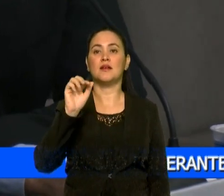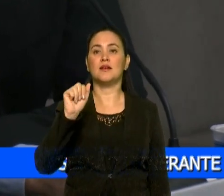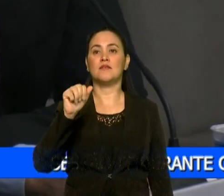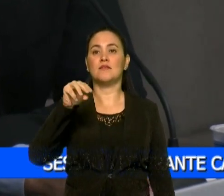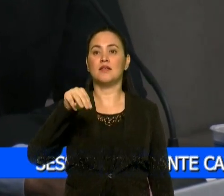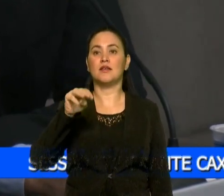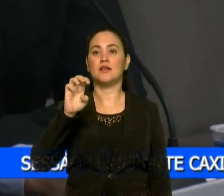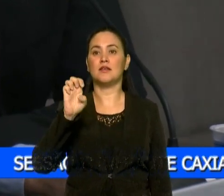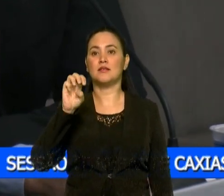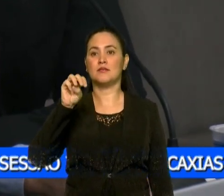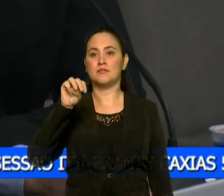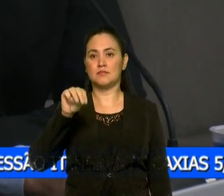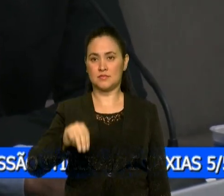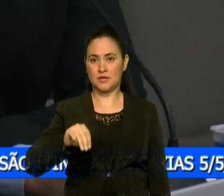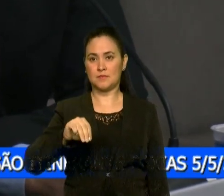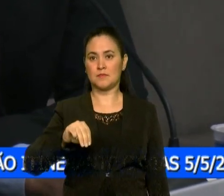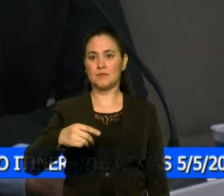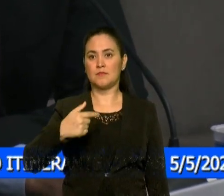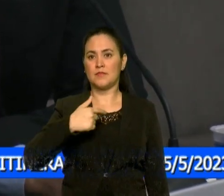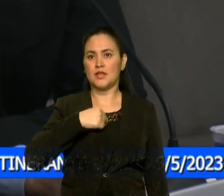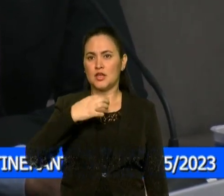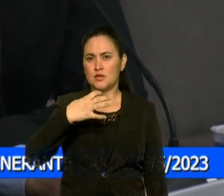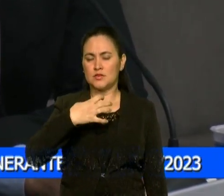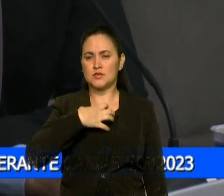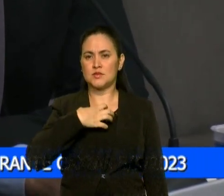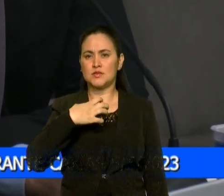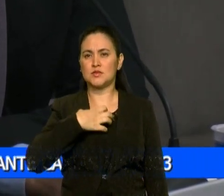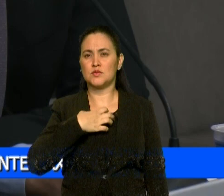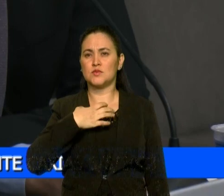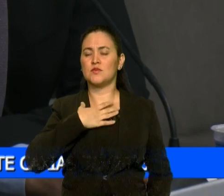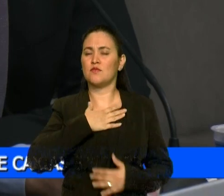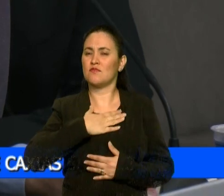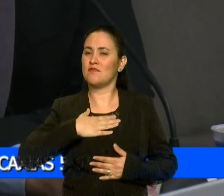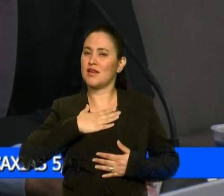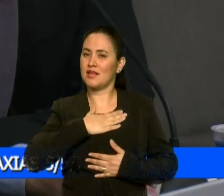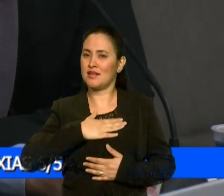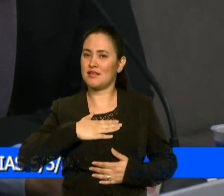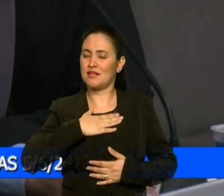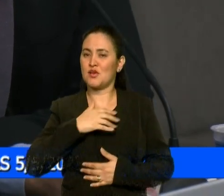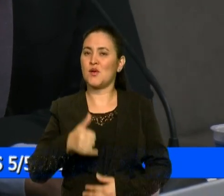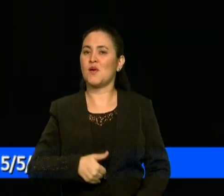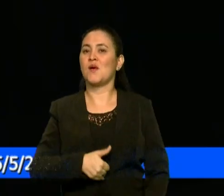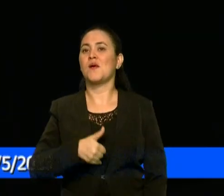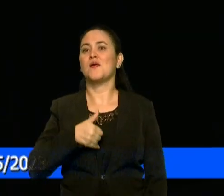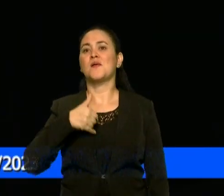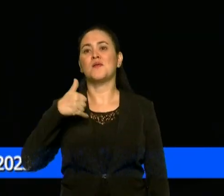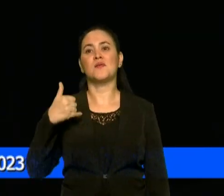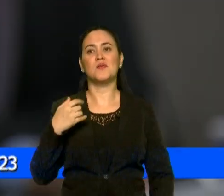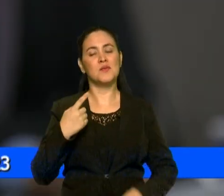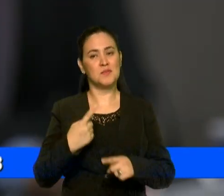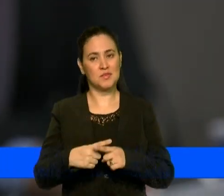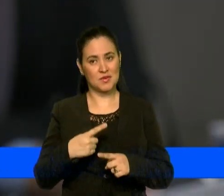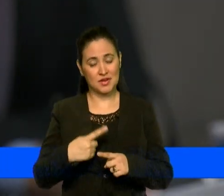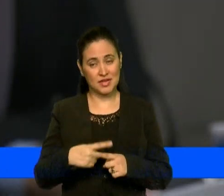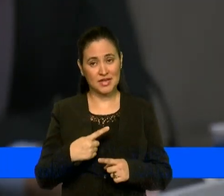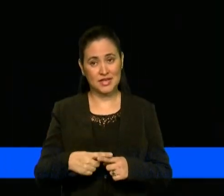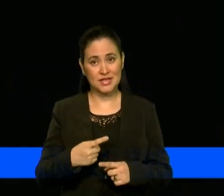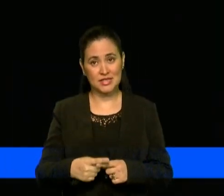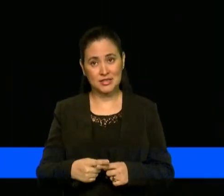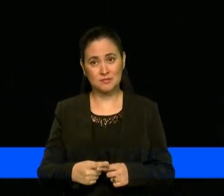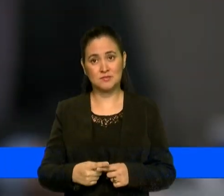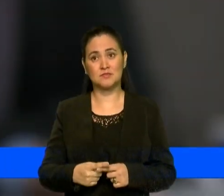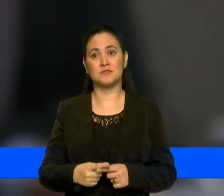me sinto muito feliz e orgulhoso de poder ter à frente da